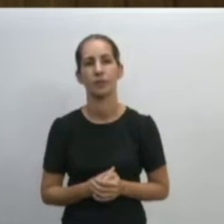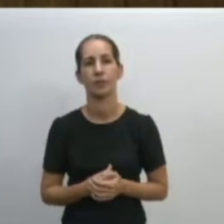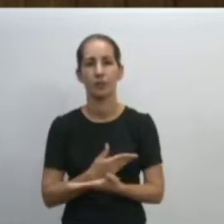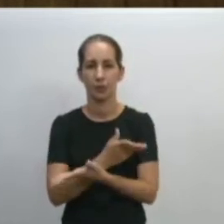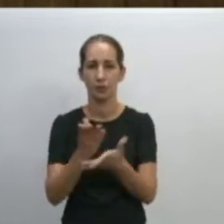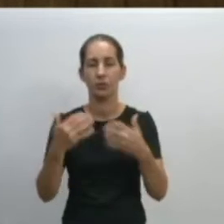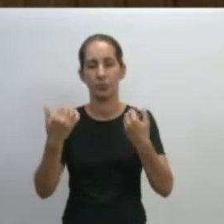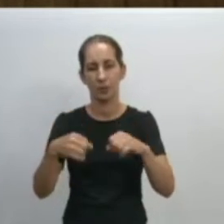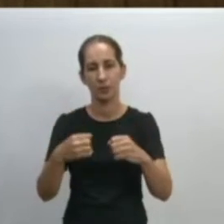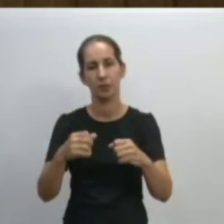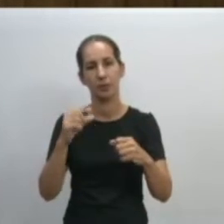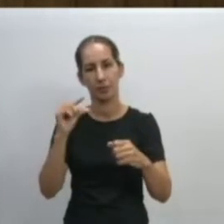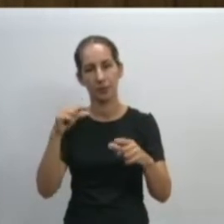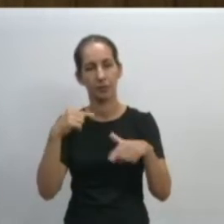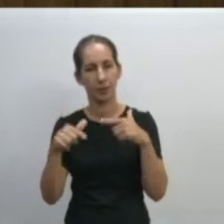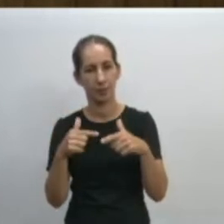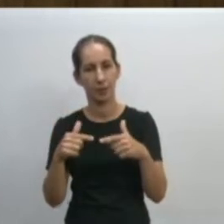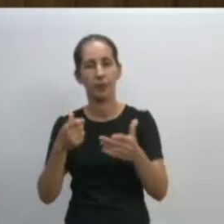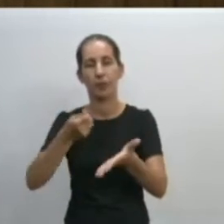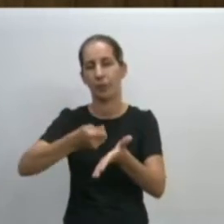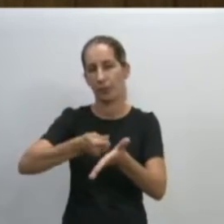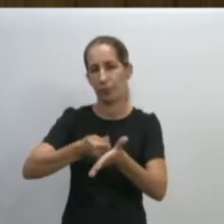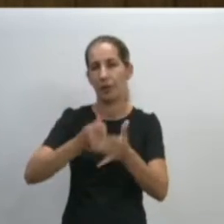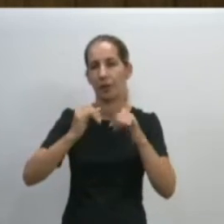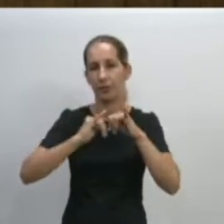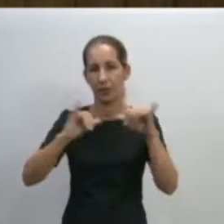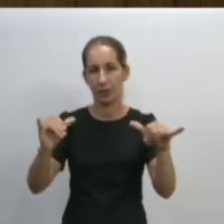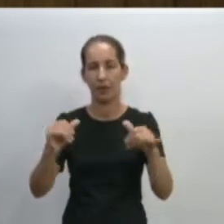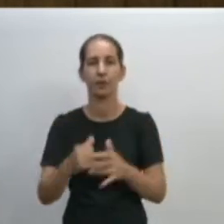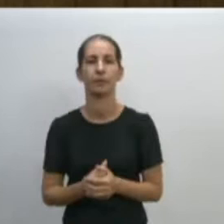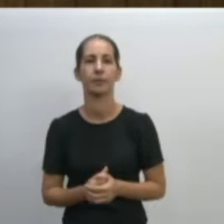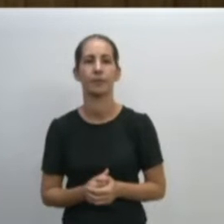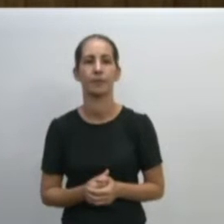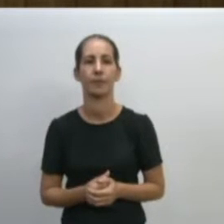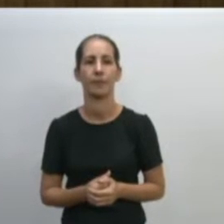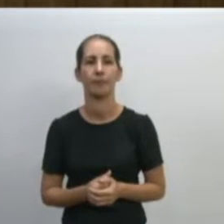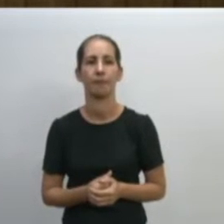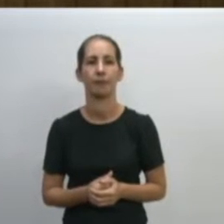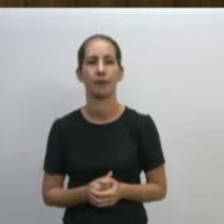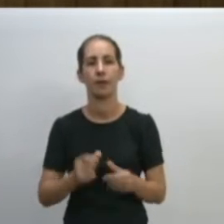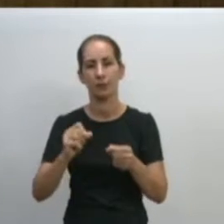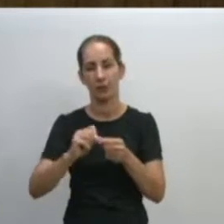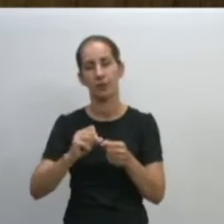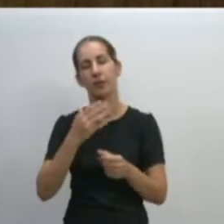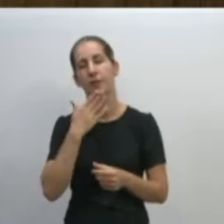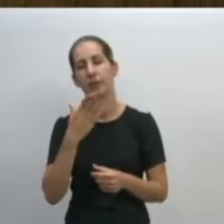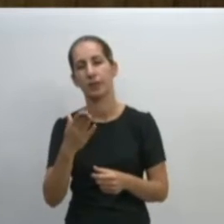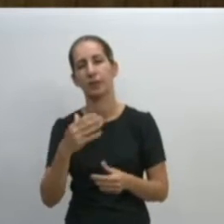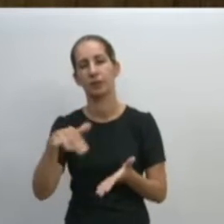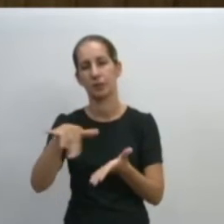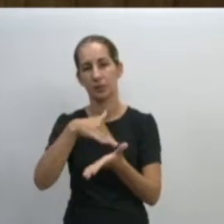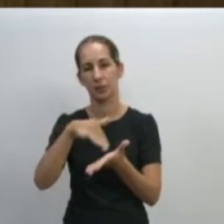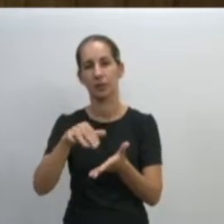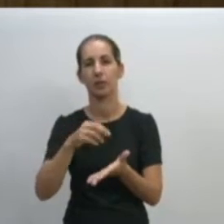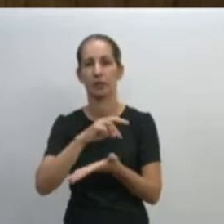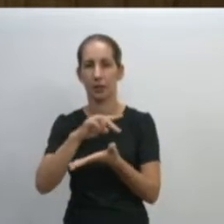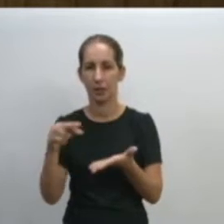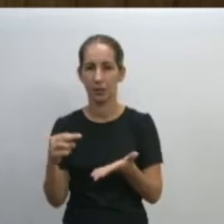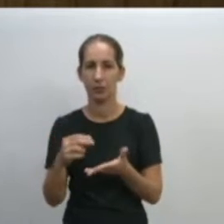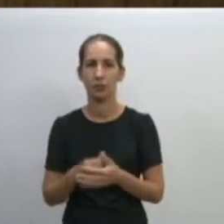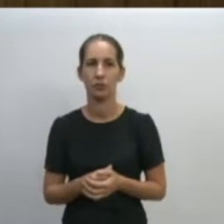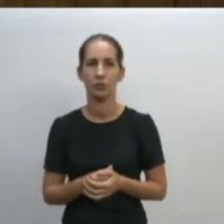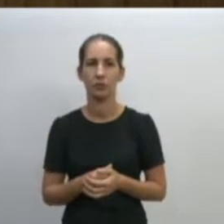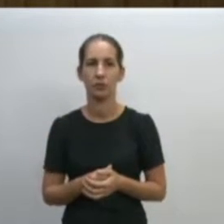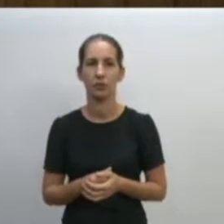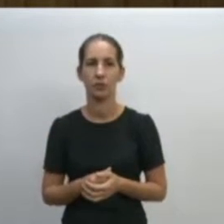gente precisa utilizar esse pequeno expediente para poder cobrar, e aqui a gente utiliza para fazer esse apelo aos secretários que foram ditos